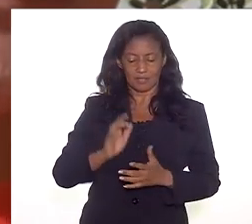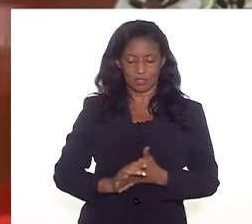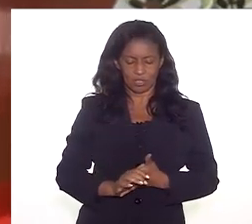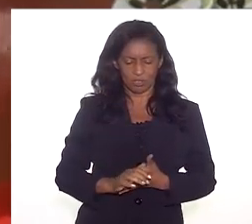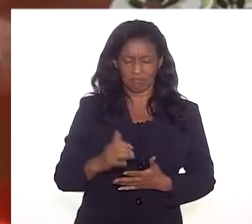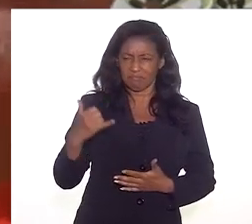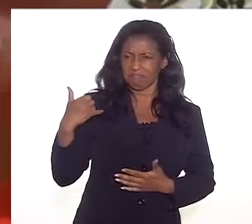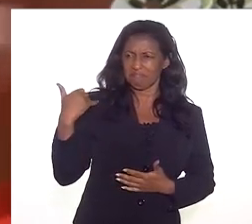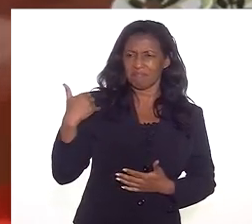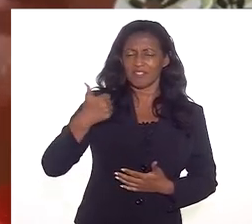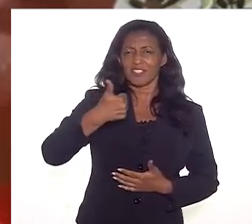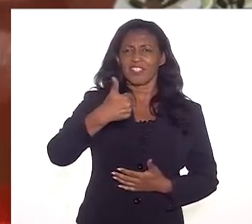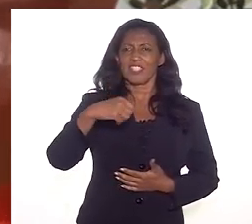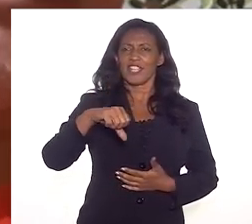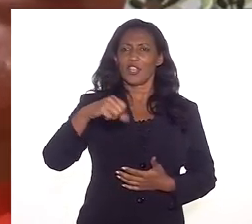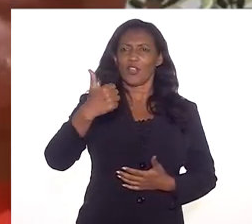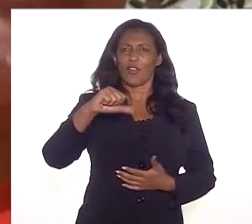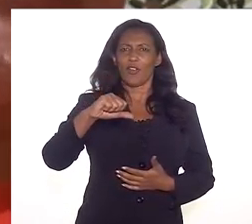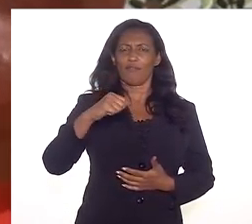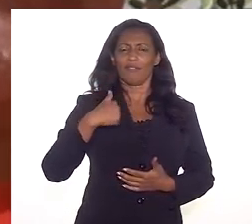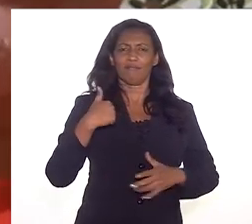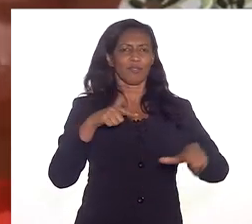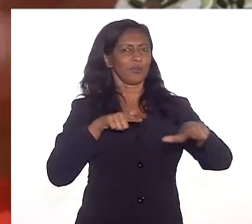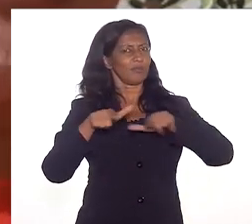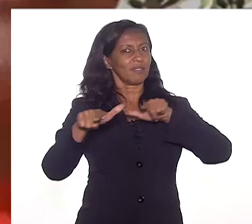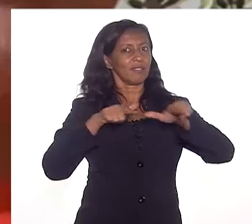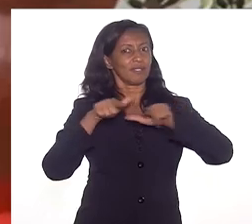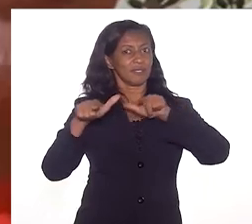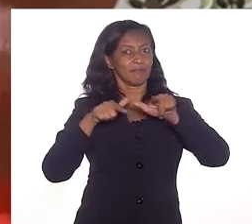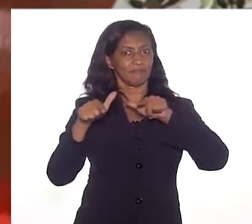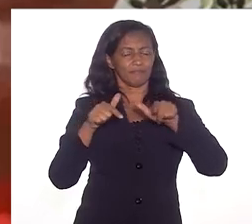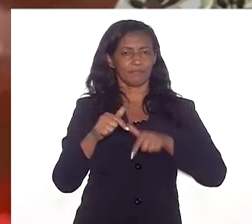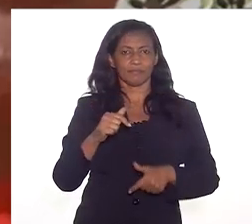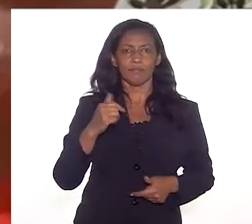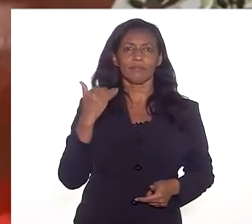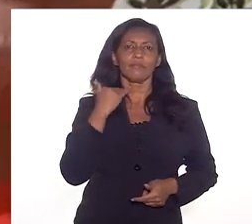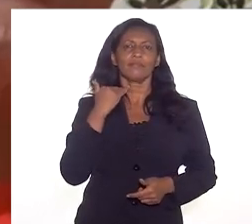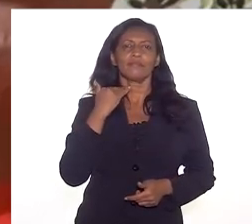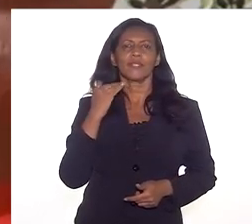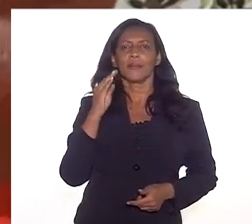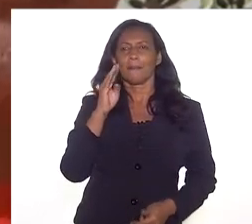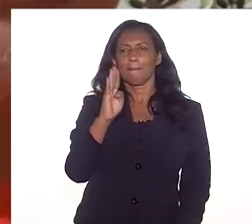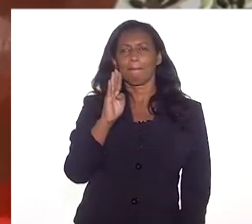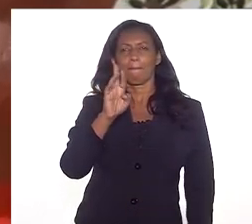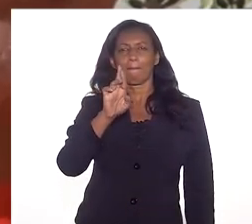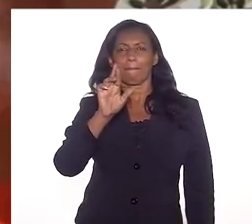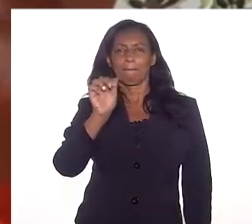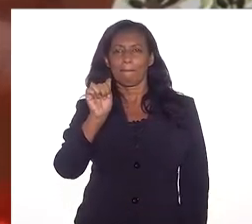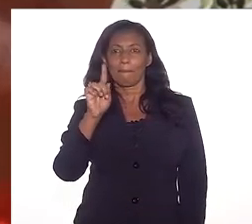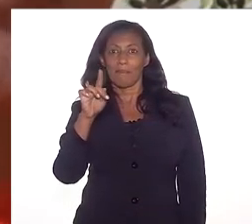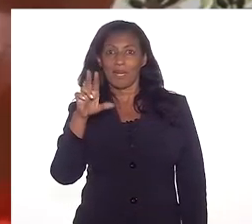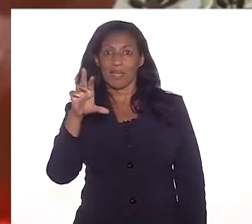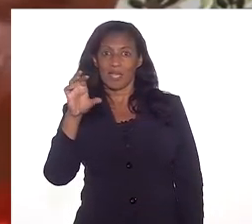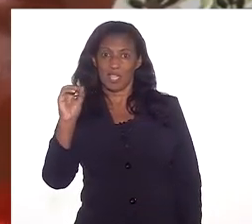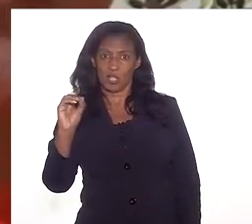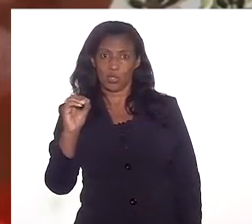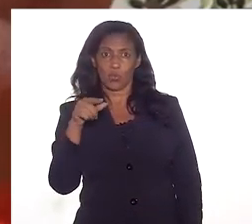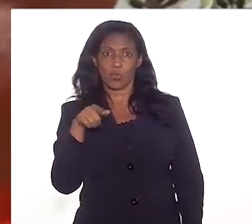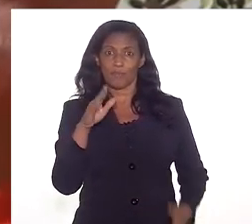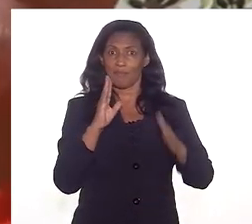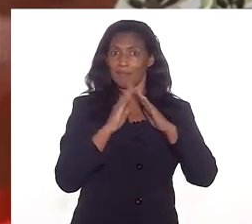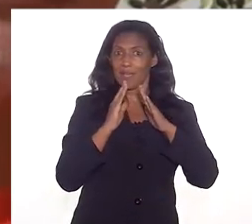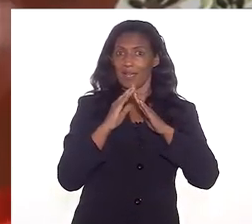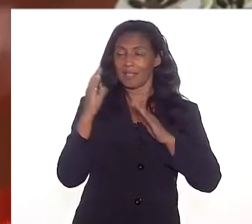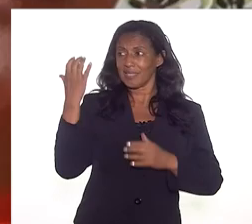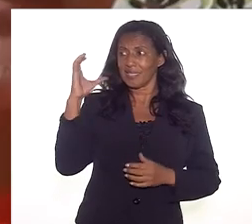Eu trabalhava, eu tinha 19 anos. Eu trabalhava no Bradesco, ali na 1ª de Março. Morava em